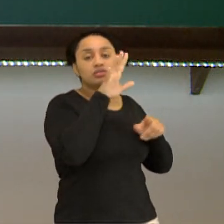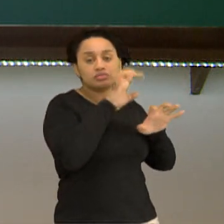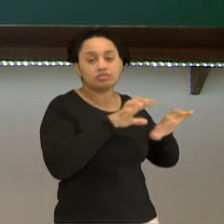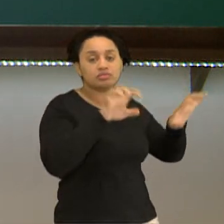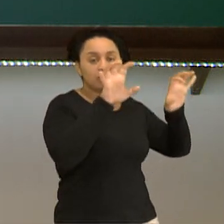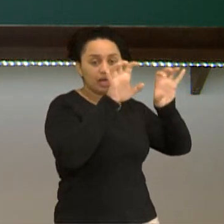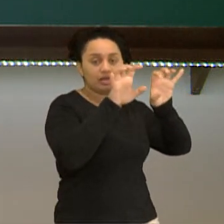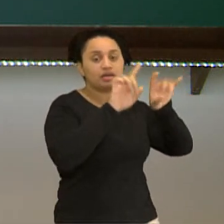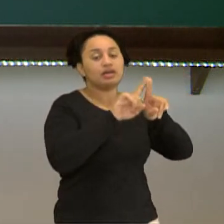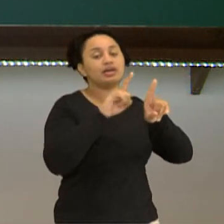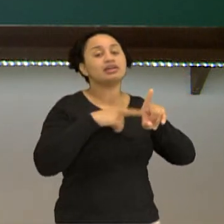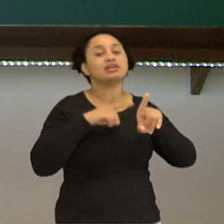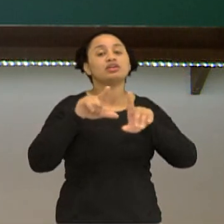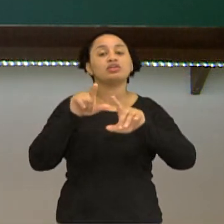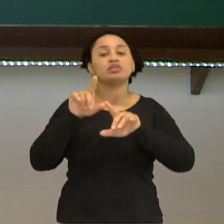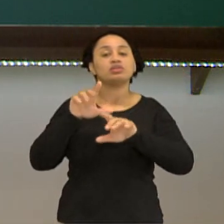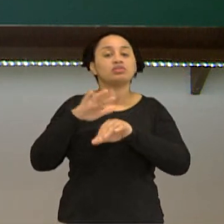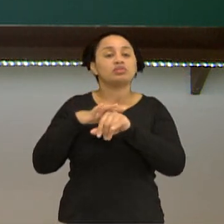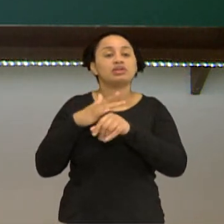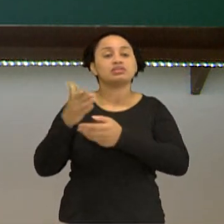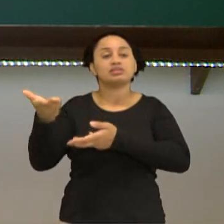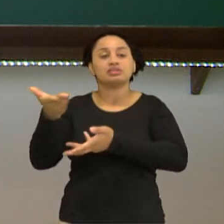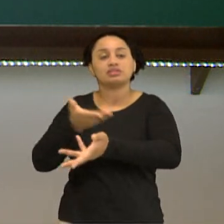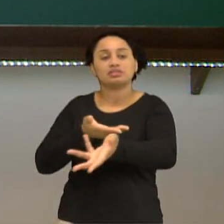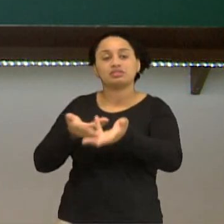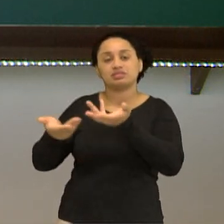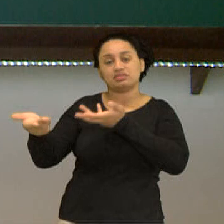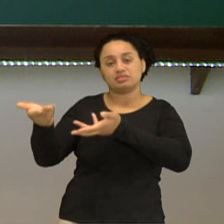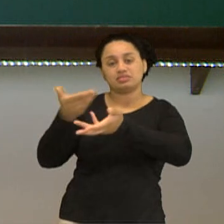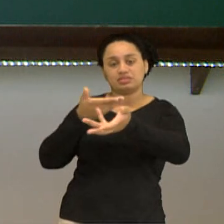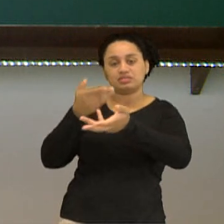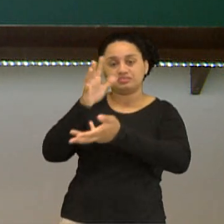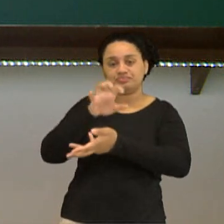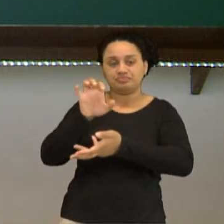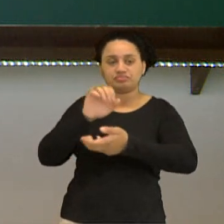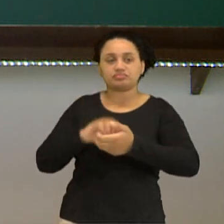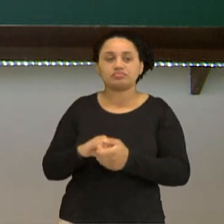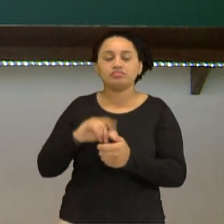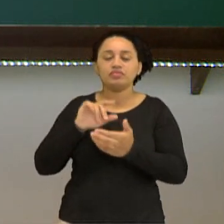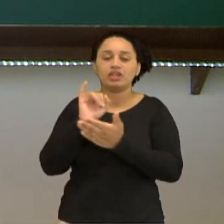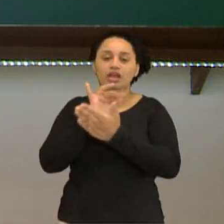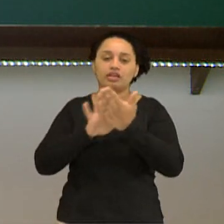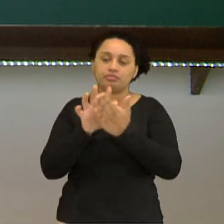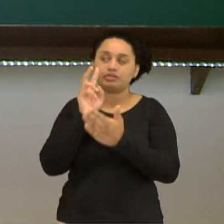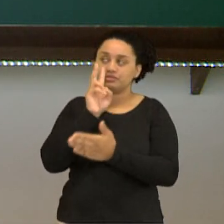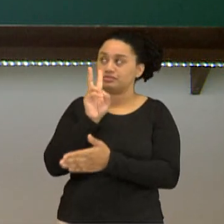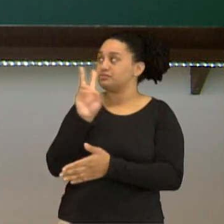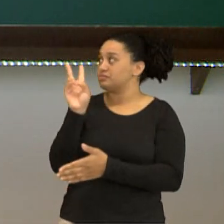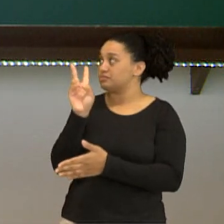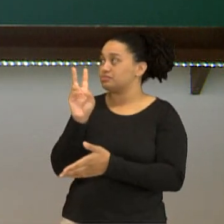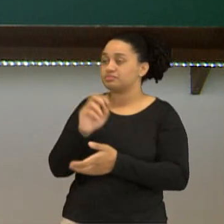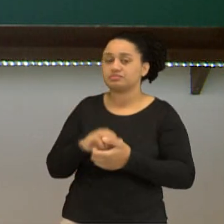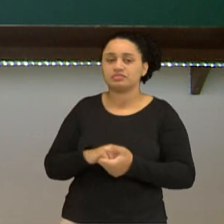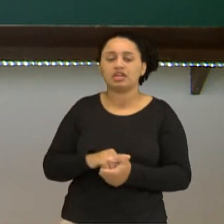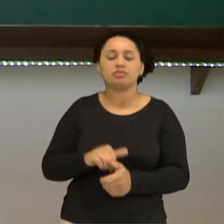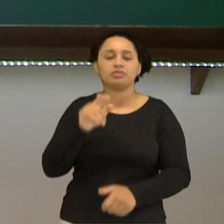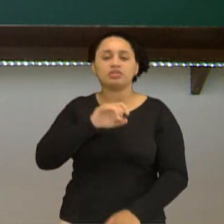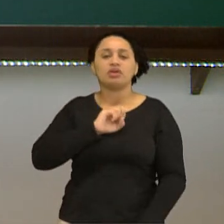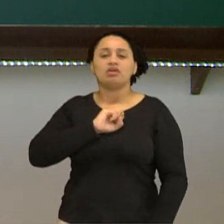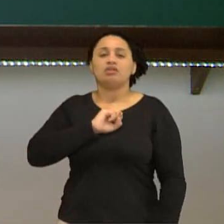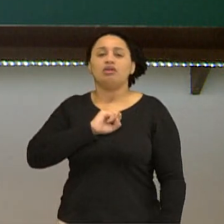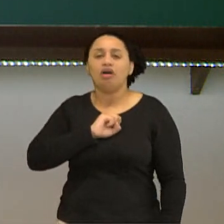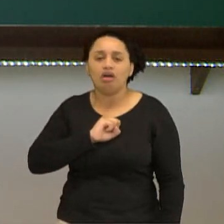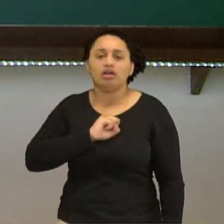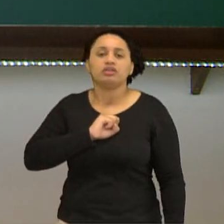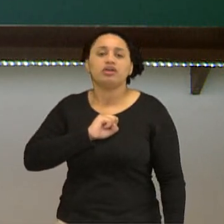transmitidas pelo ar. Ali eu tenho uma pessoa, ali uma imagem de uma pessoa tossindo, é uma imagem gráfica de um computador, né? O